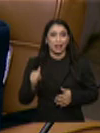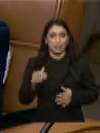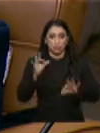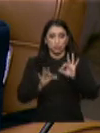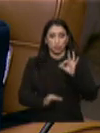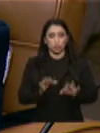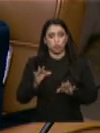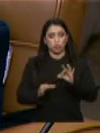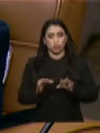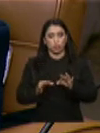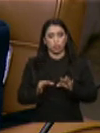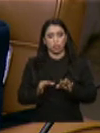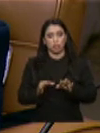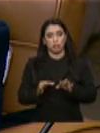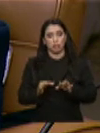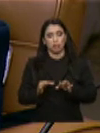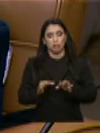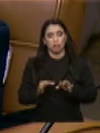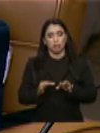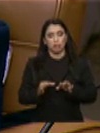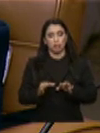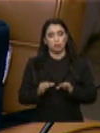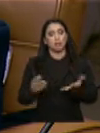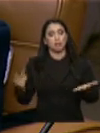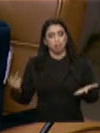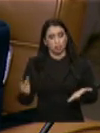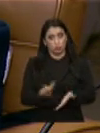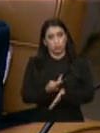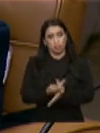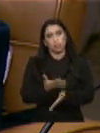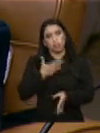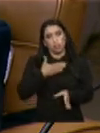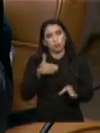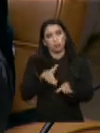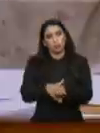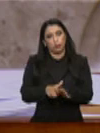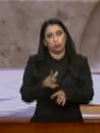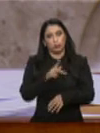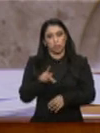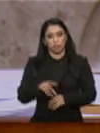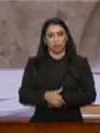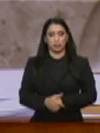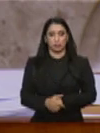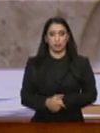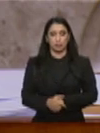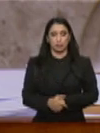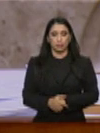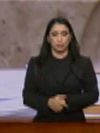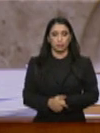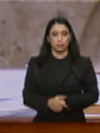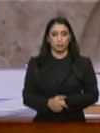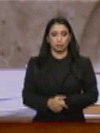julgamento, enfim, em que ocorreram. É o meu voto, senhor presidente.